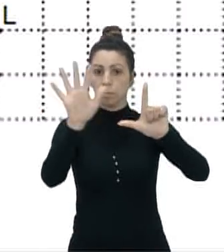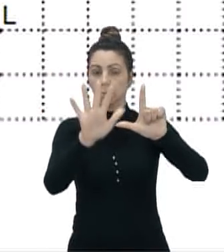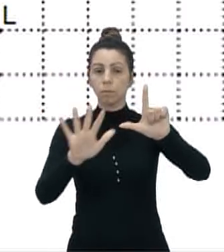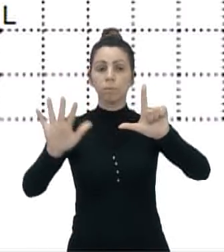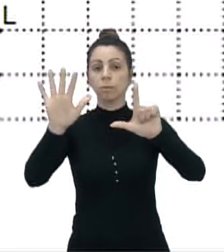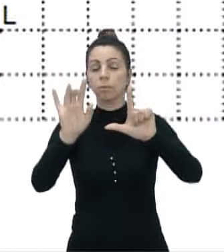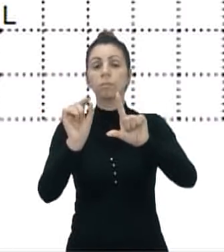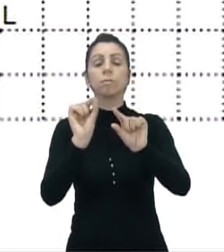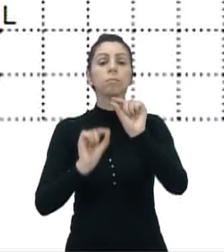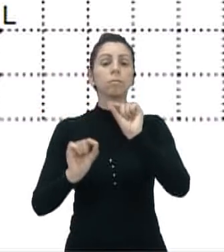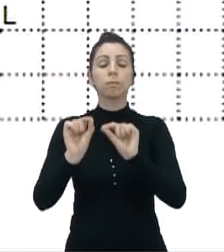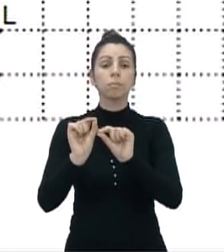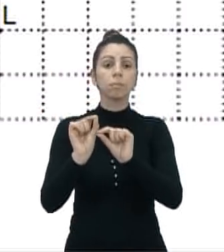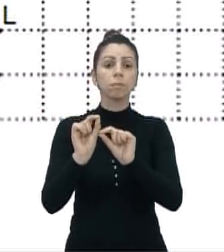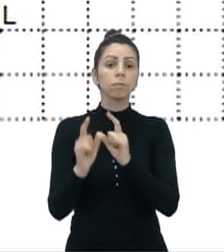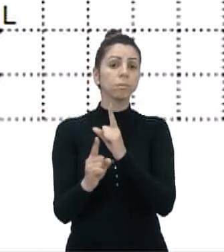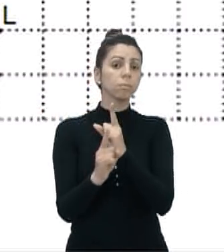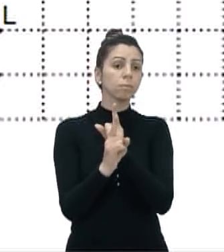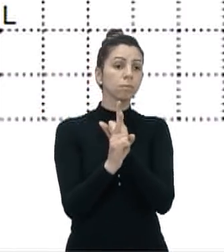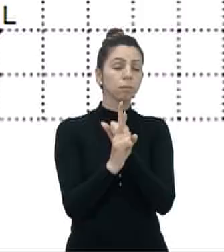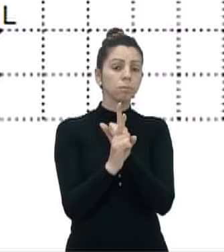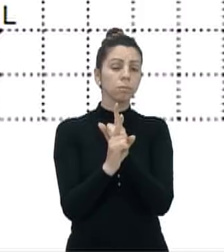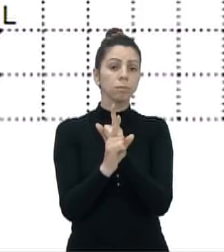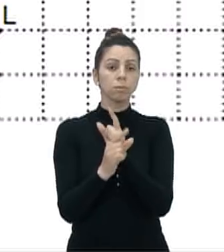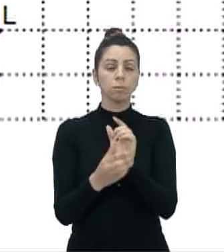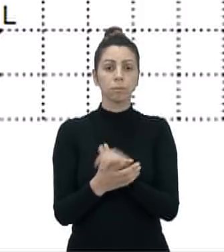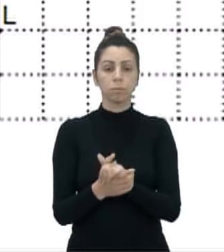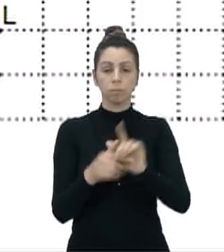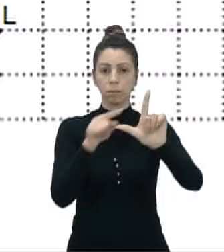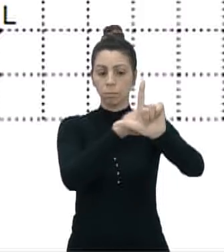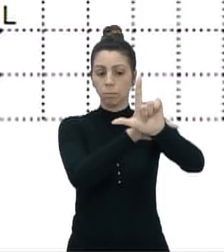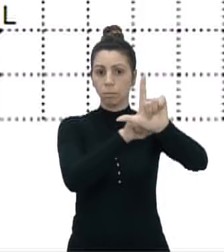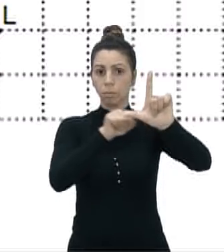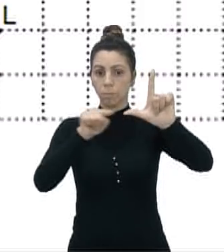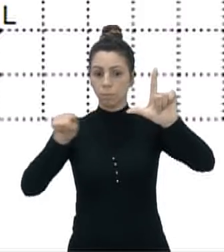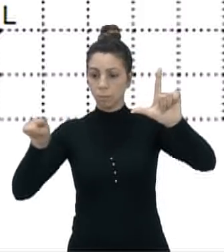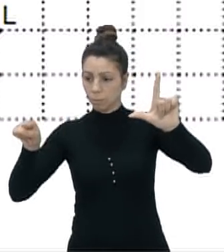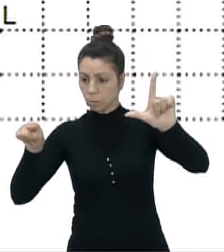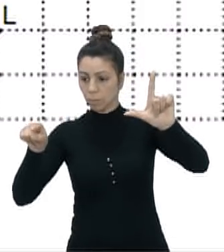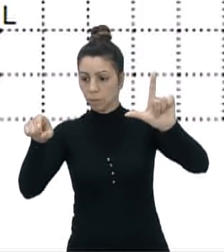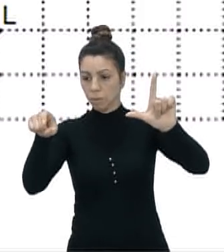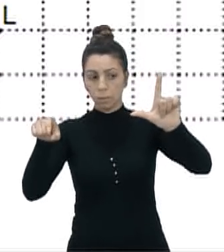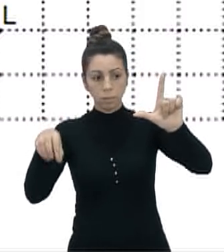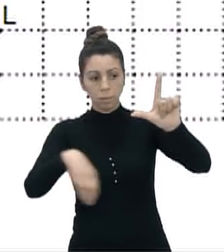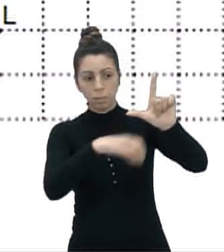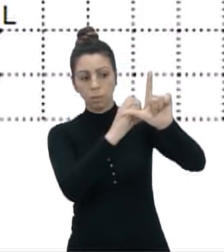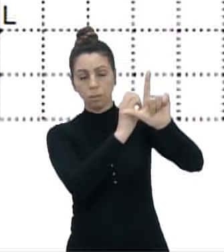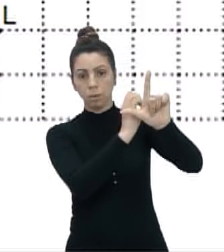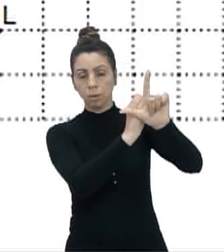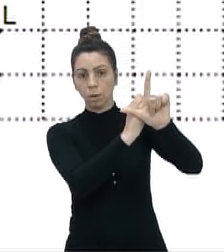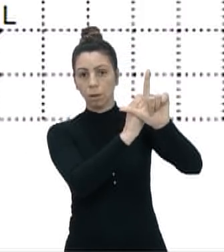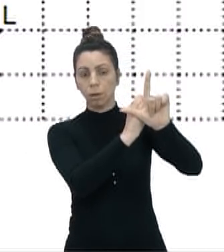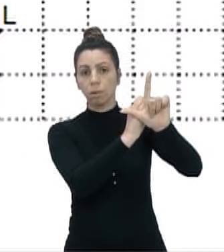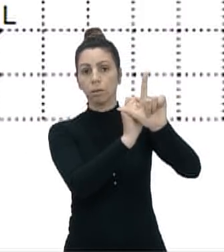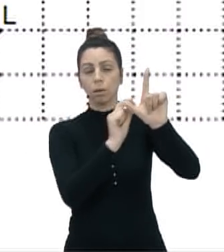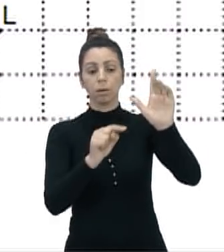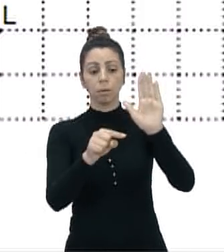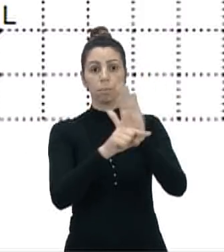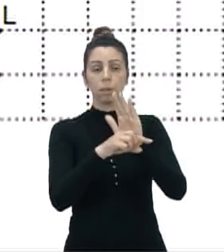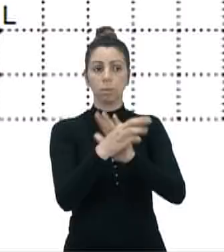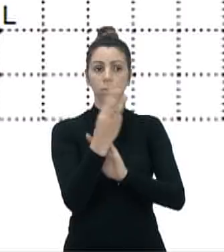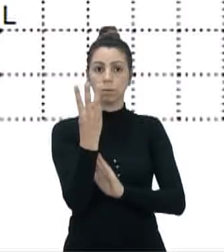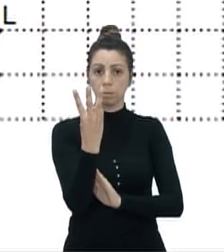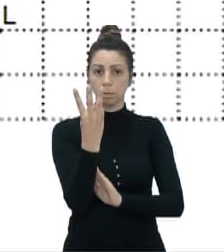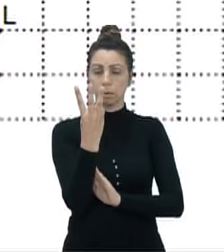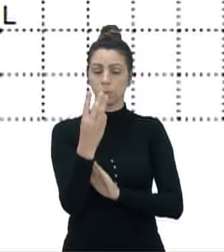é o ponto que possui abscissa 0 e ordenada menos 3? Então,